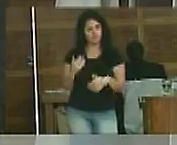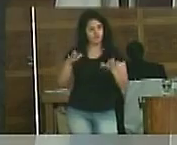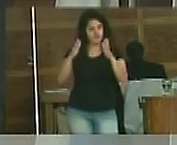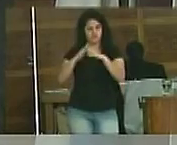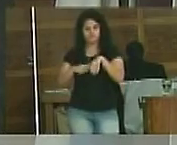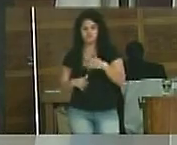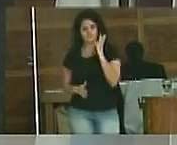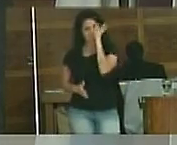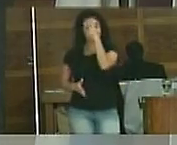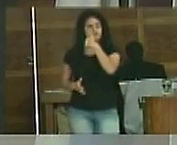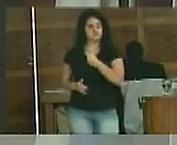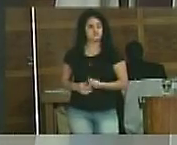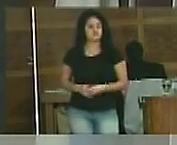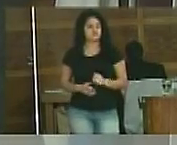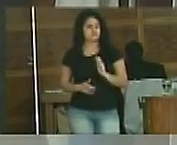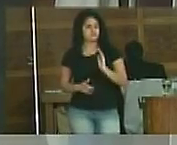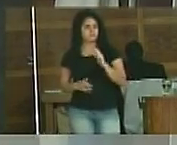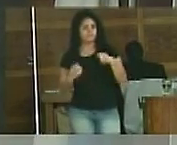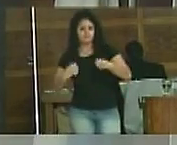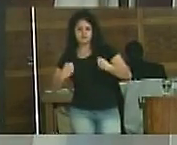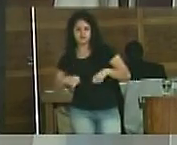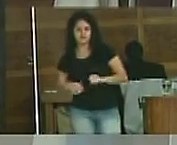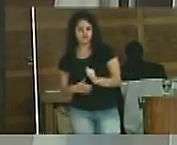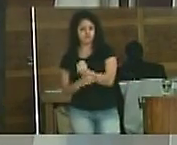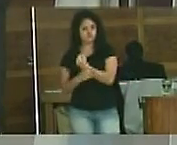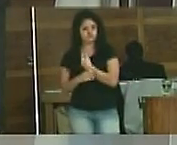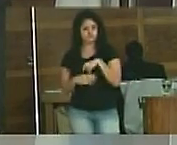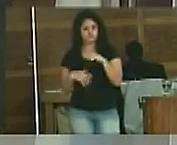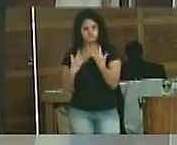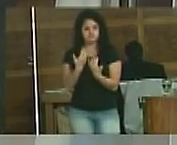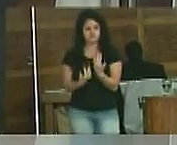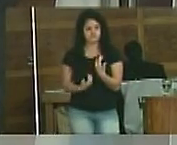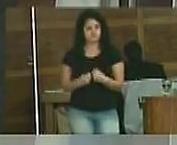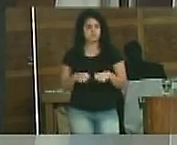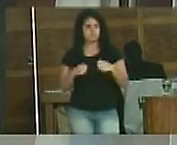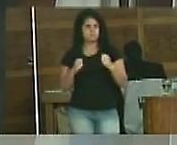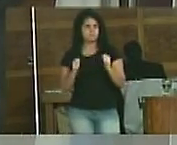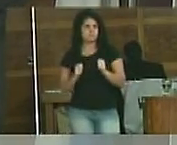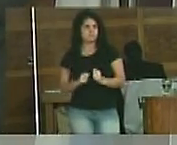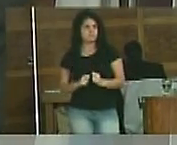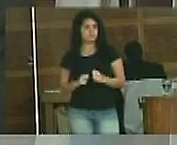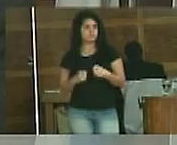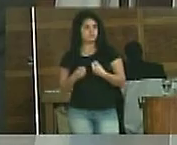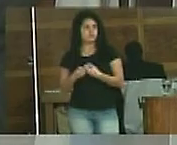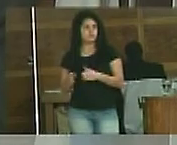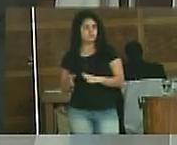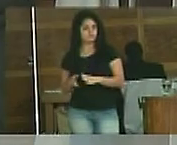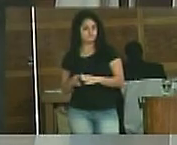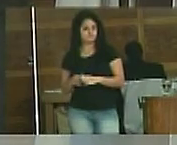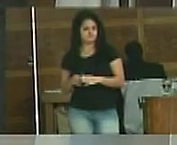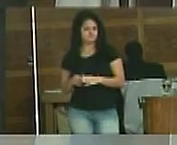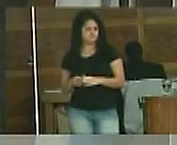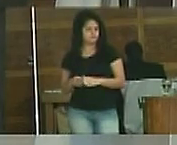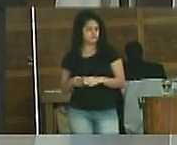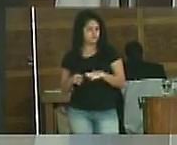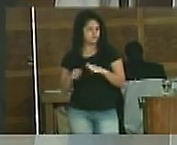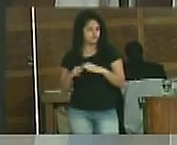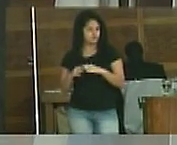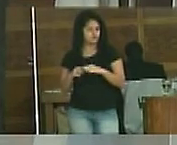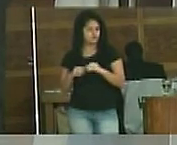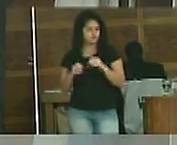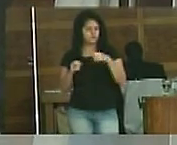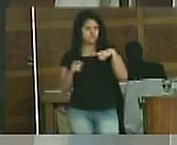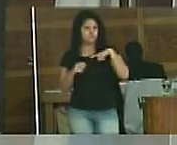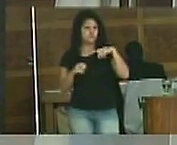daquele, que deveria ter um negócio de incêndio ali, né? Podia manter o prédio como é que estava, aqueles guichos que tem dentro, todo com